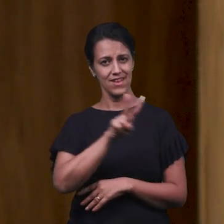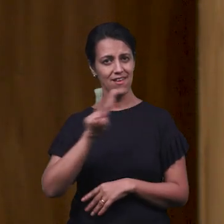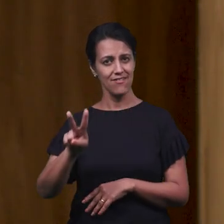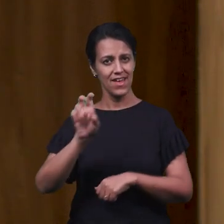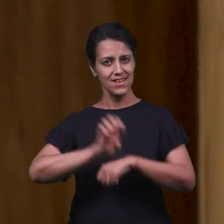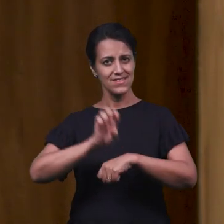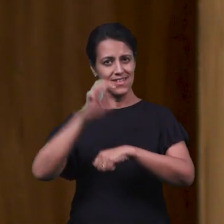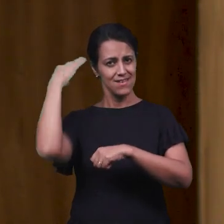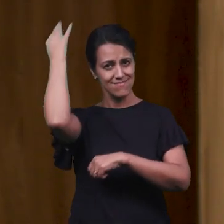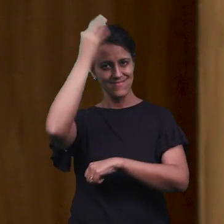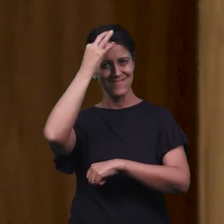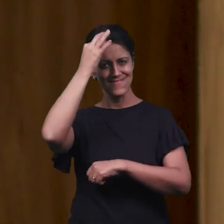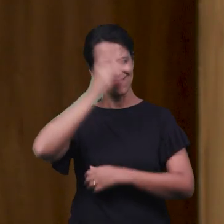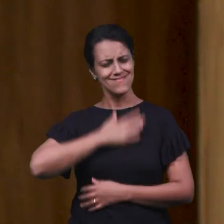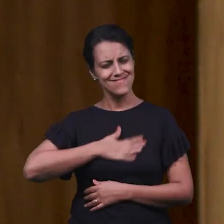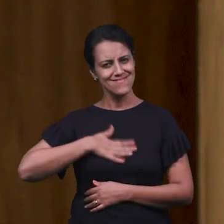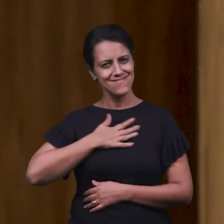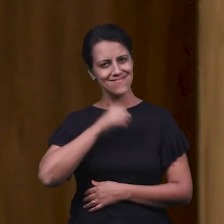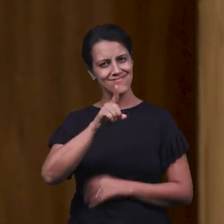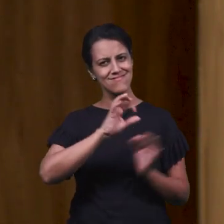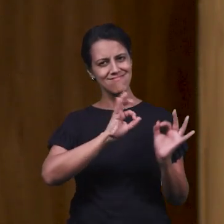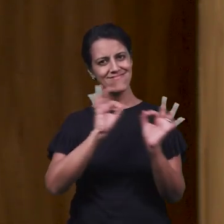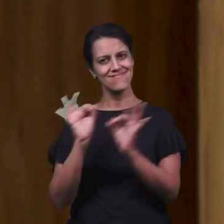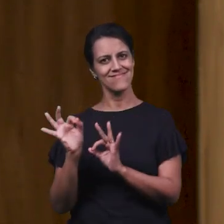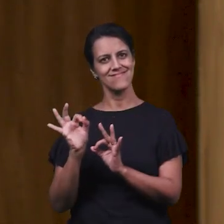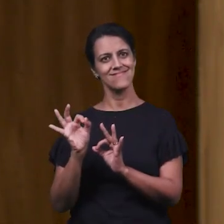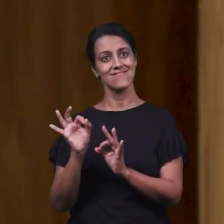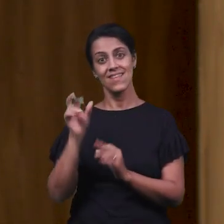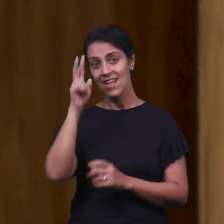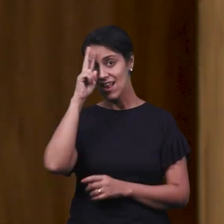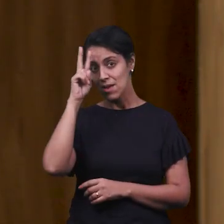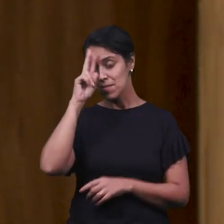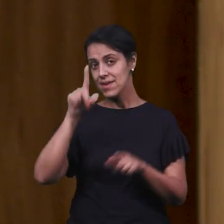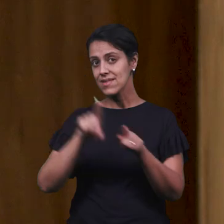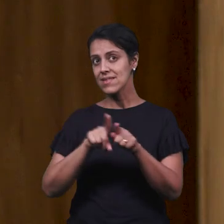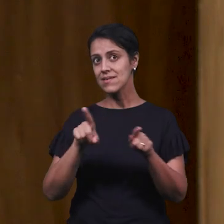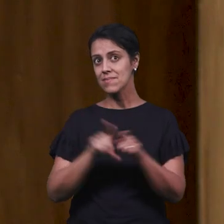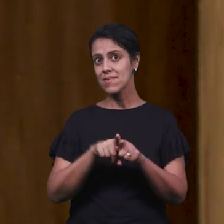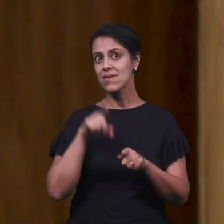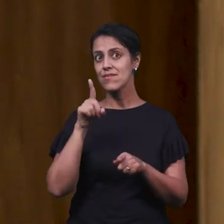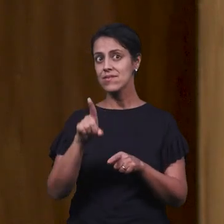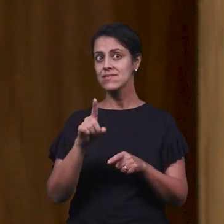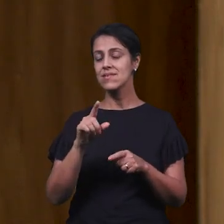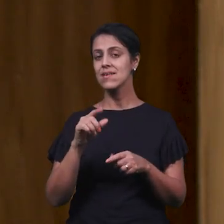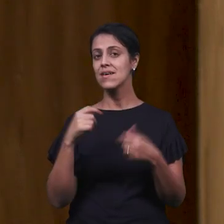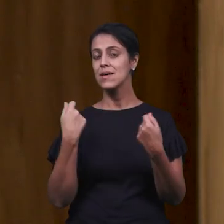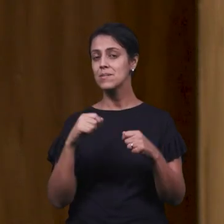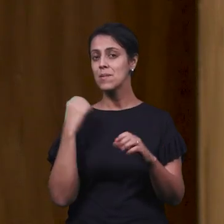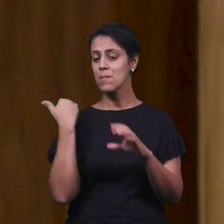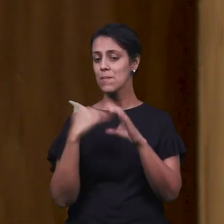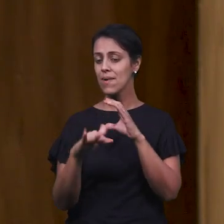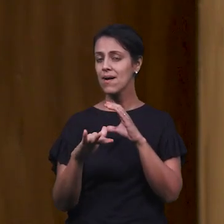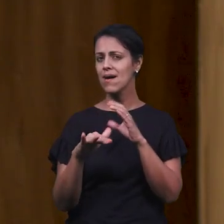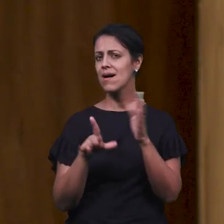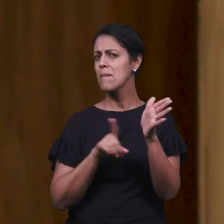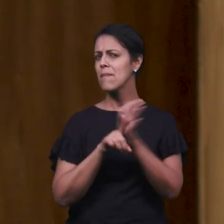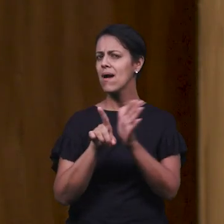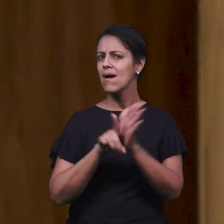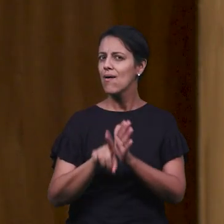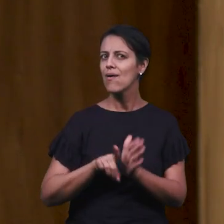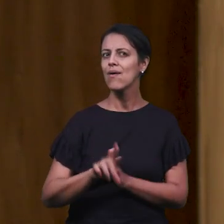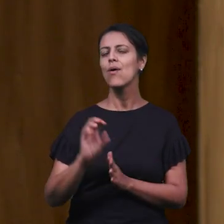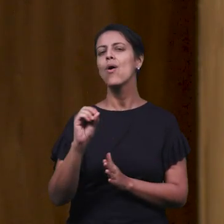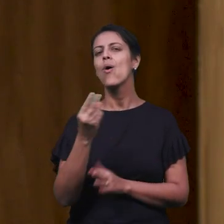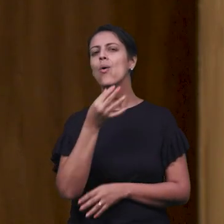É um prazer ter a sua audiência. E lembramos ainda a você o nosso endereço de e-mail para o envio de perguntas